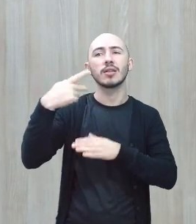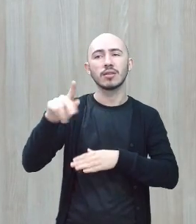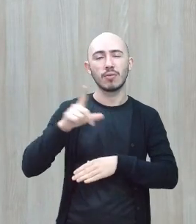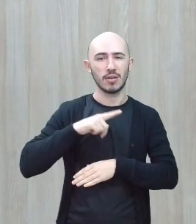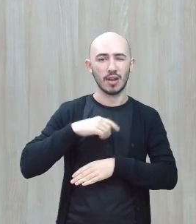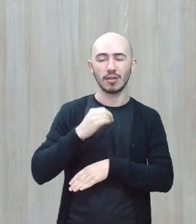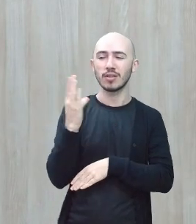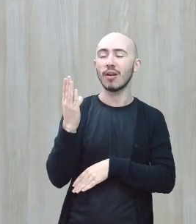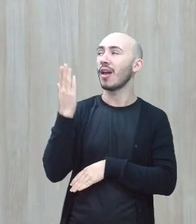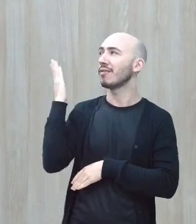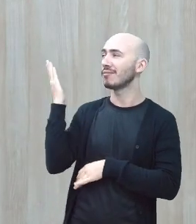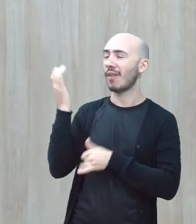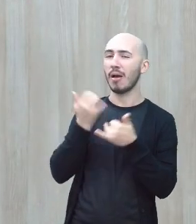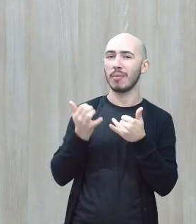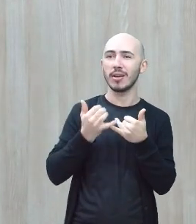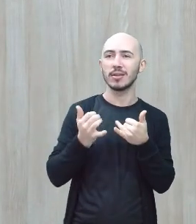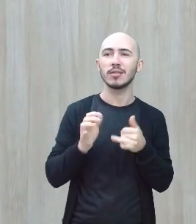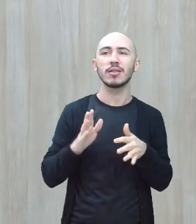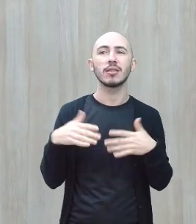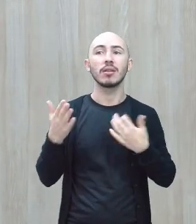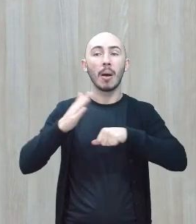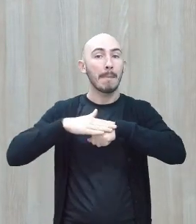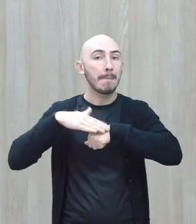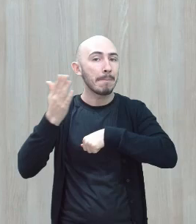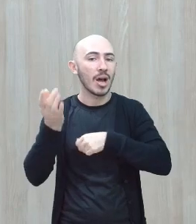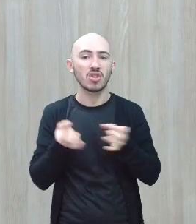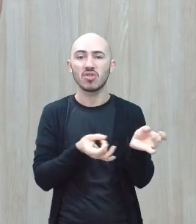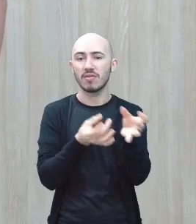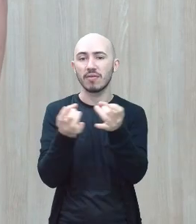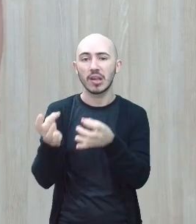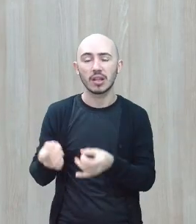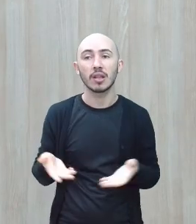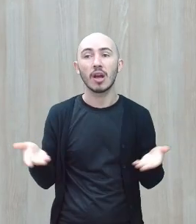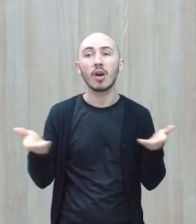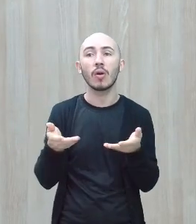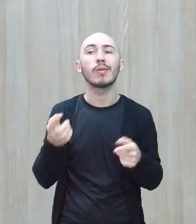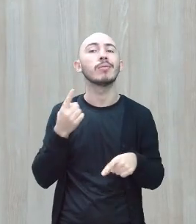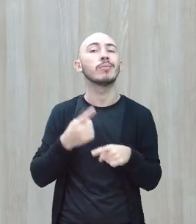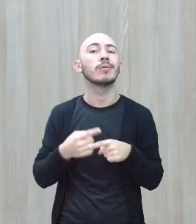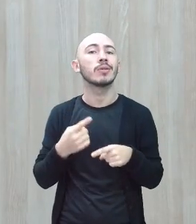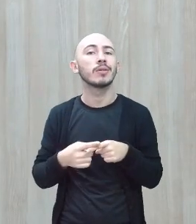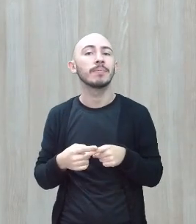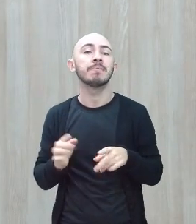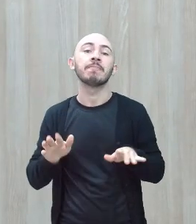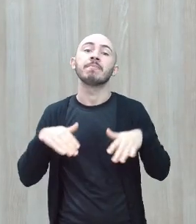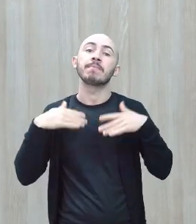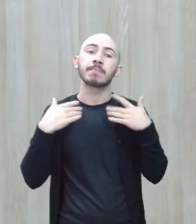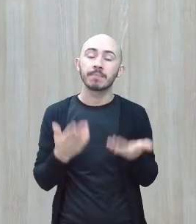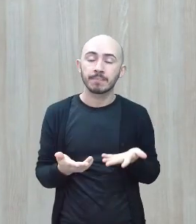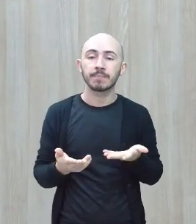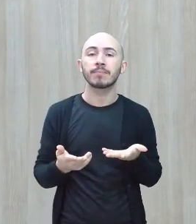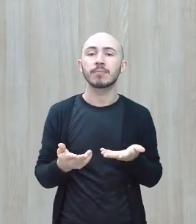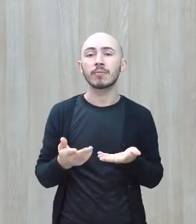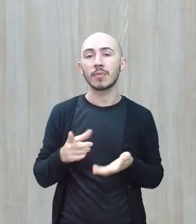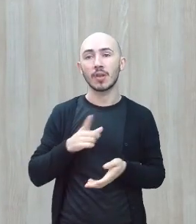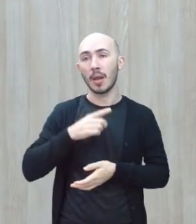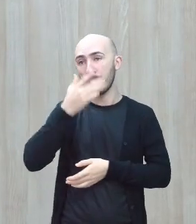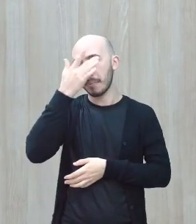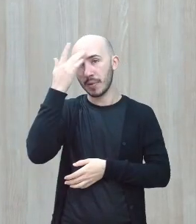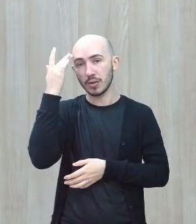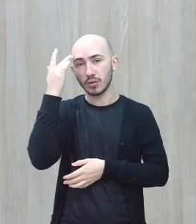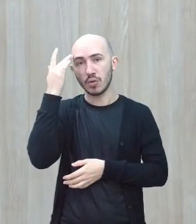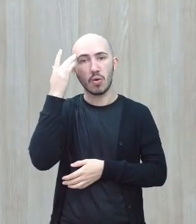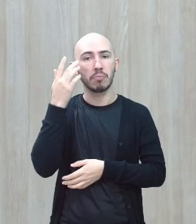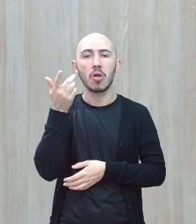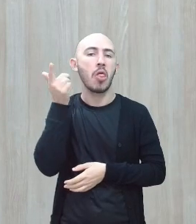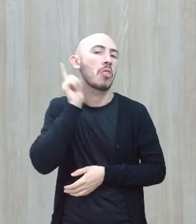não. Que, inclusive, ele está sendo ainda mais vendido, porque agora é o seguinte, tem gente que não consegue, não conseguiu